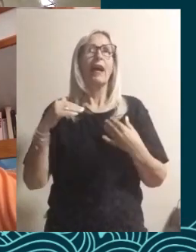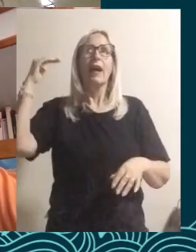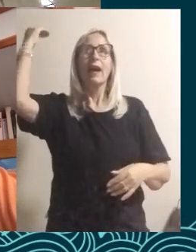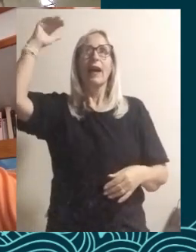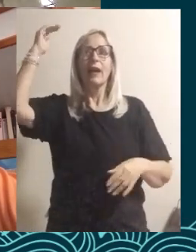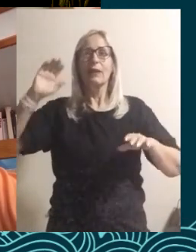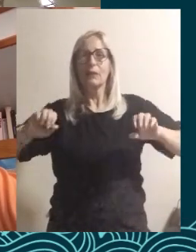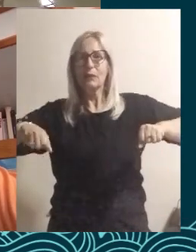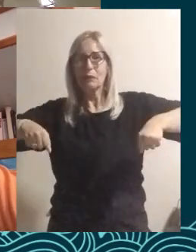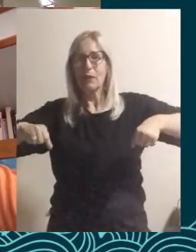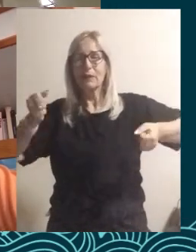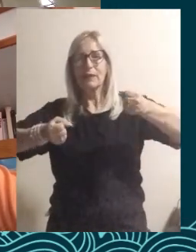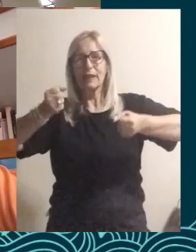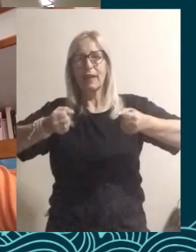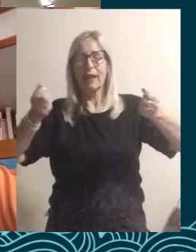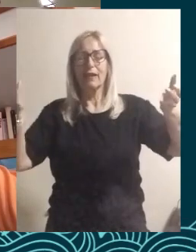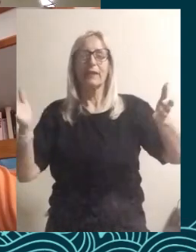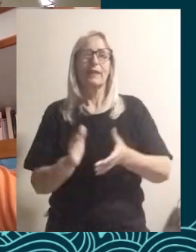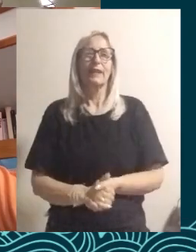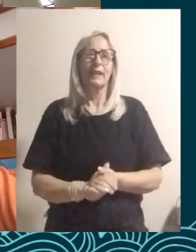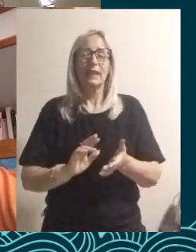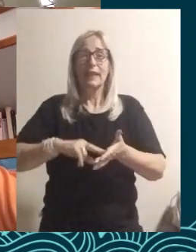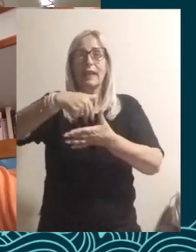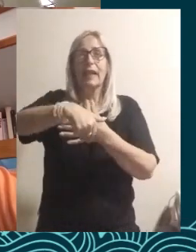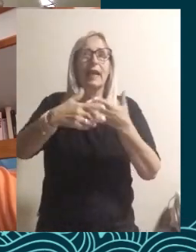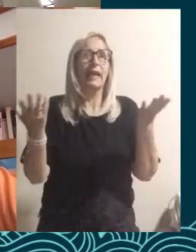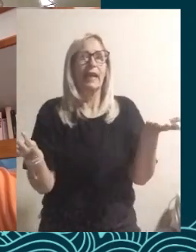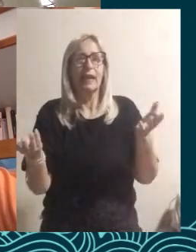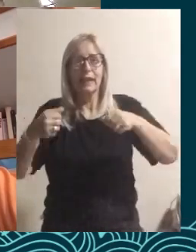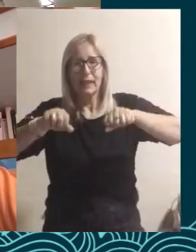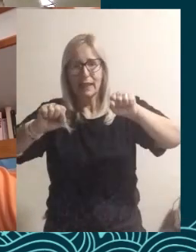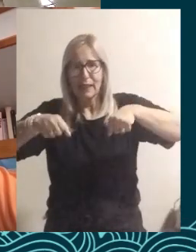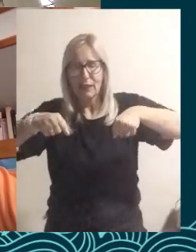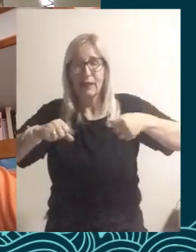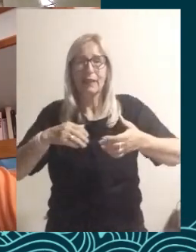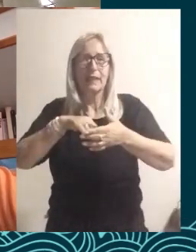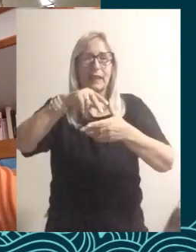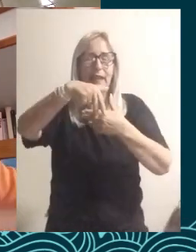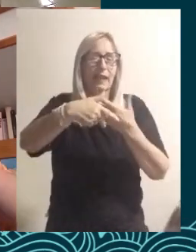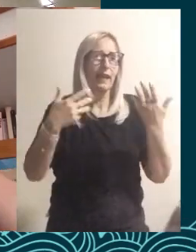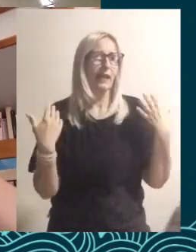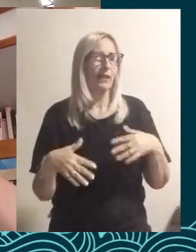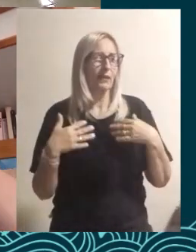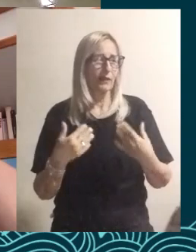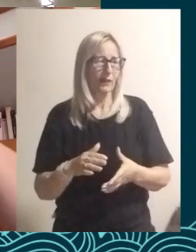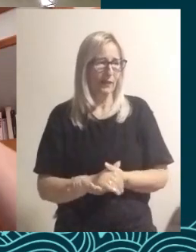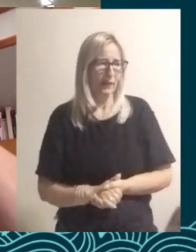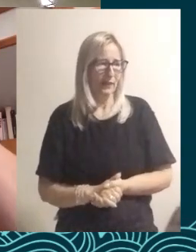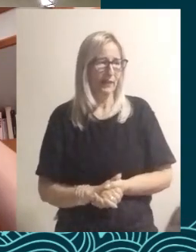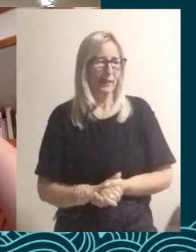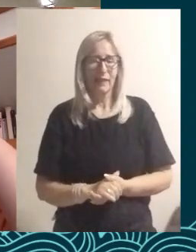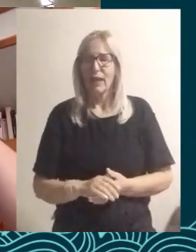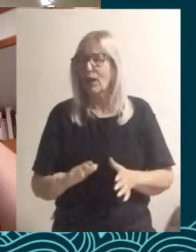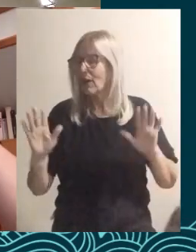vira adolescente, pior ainda. Aí vira adulto que anda de moto e carro Ai, e, não, e e cai. trabalha. Anda de moto e É, cai.